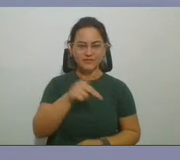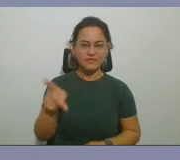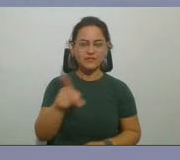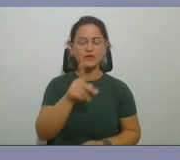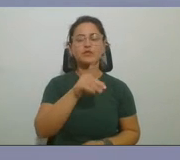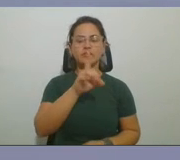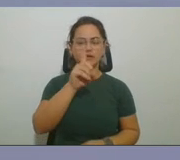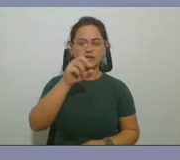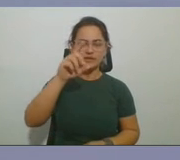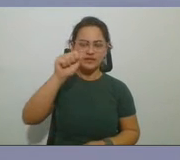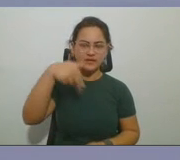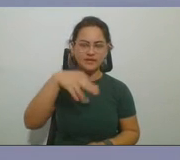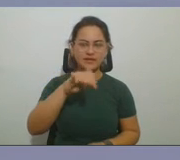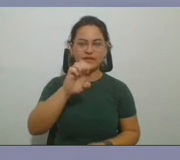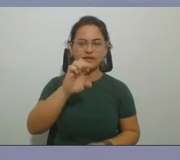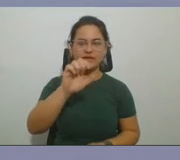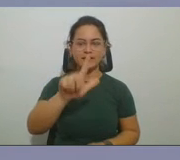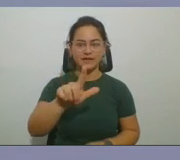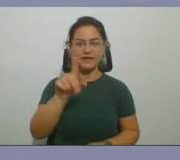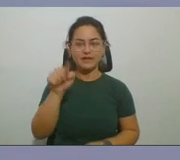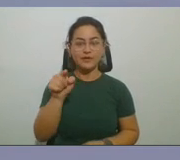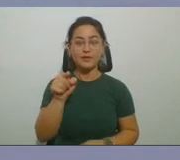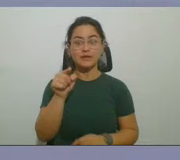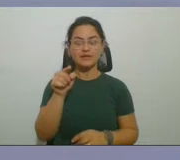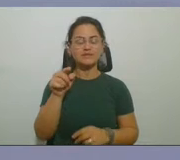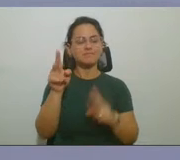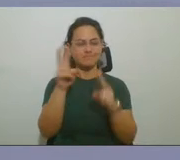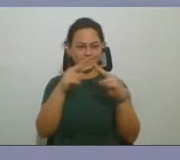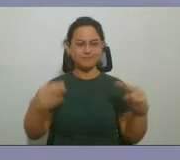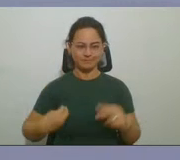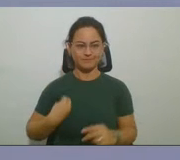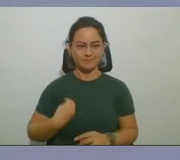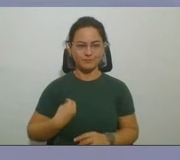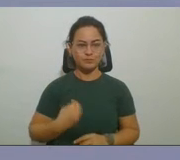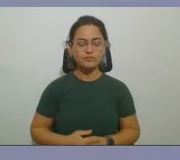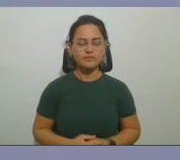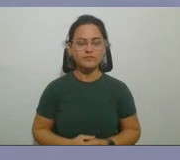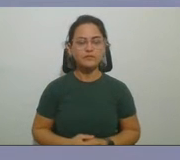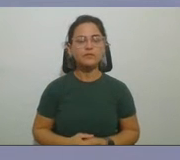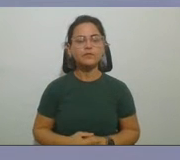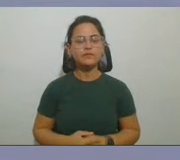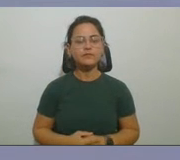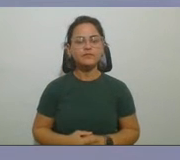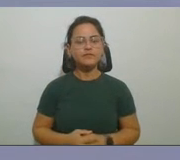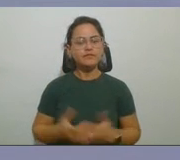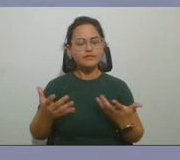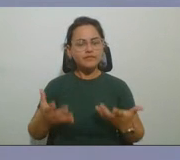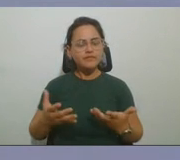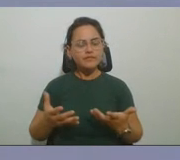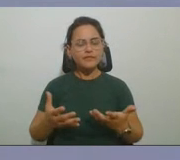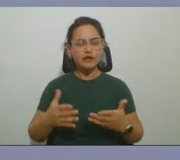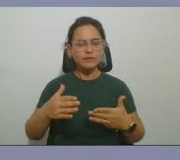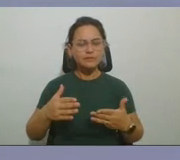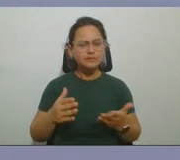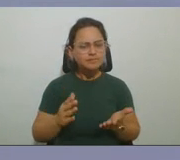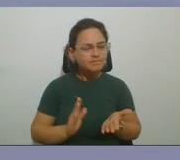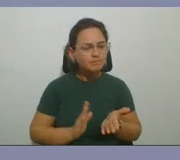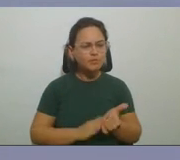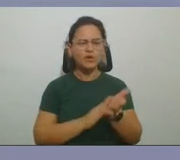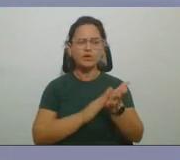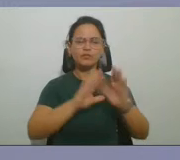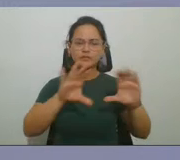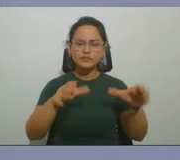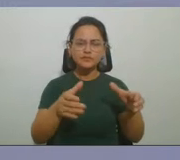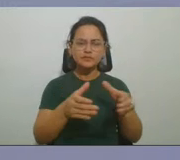nosso vice-reitor, que nos acompanha de modo virtual, estendo os cumprimentos a toda a equipe de gestão da universidade, já nominados pelo